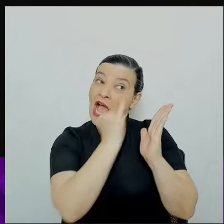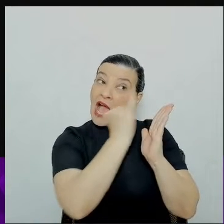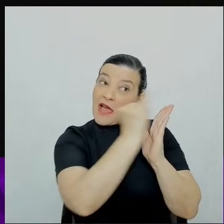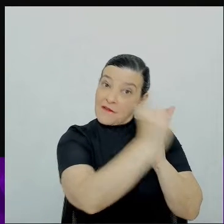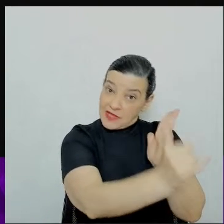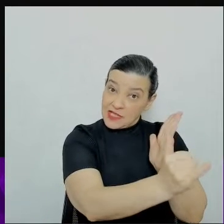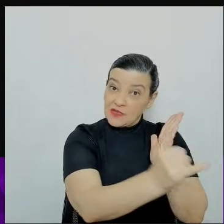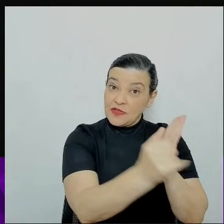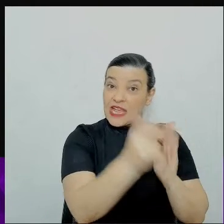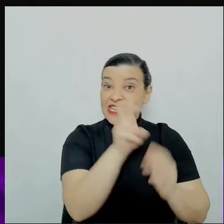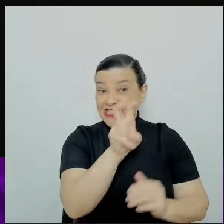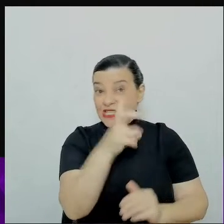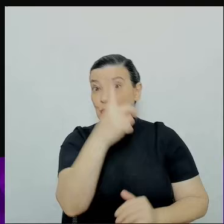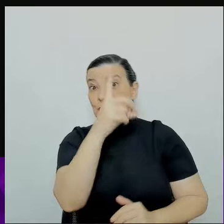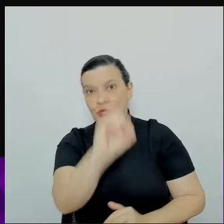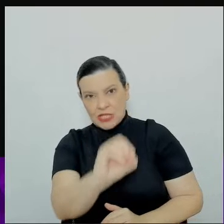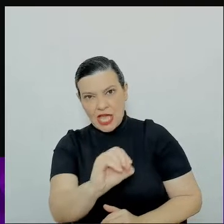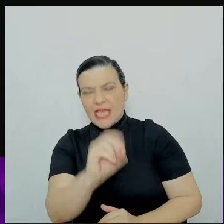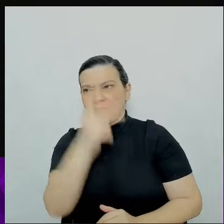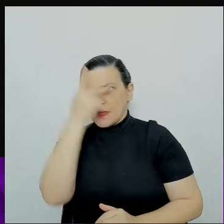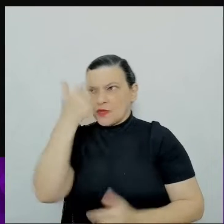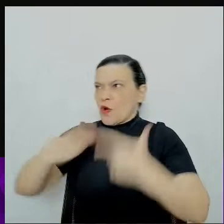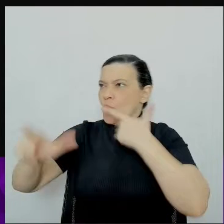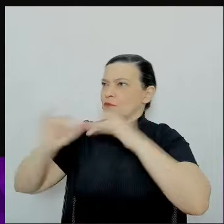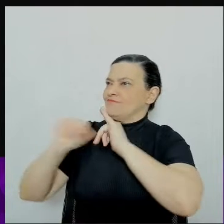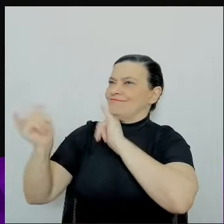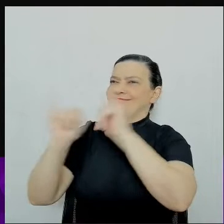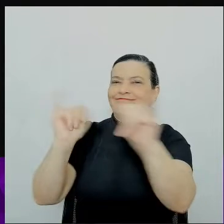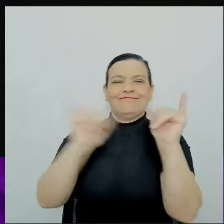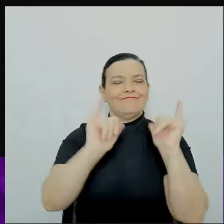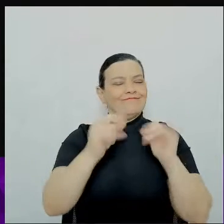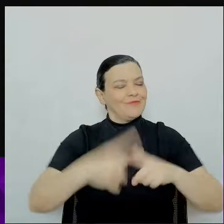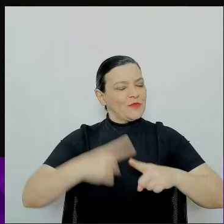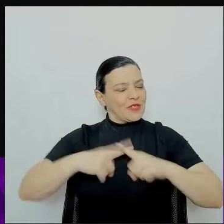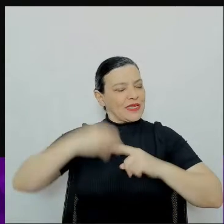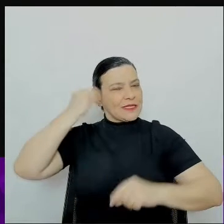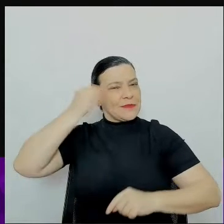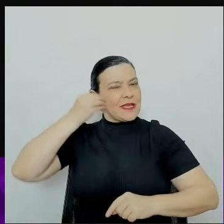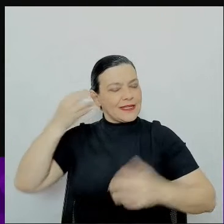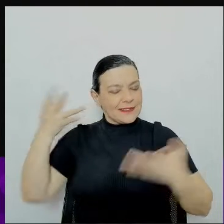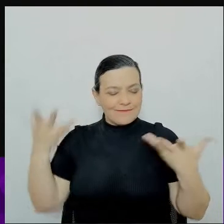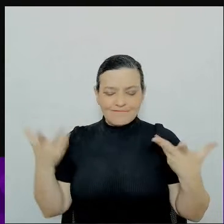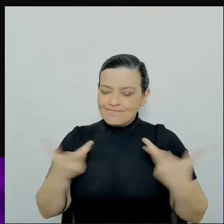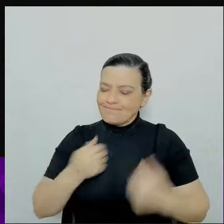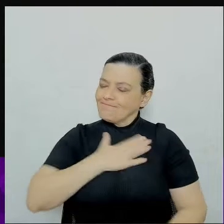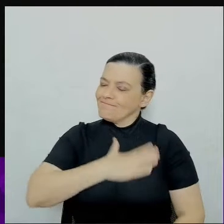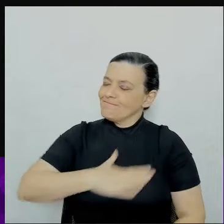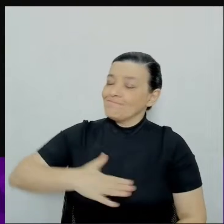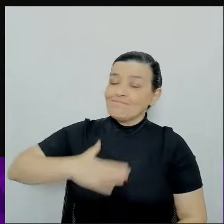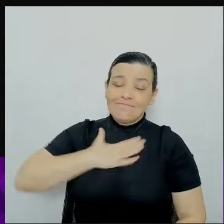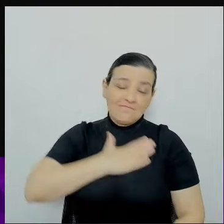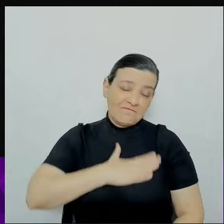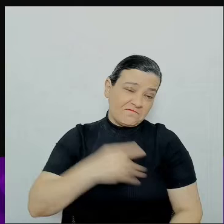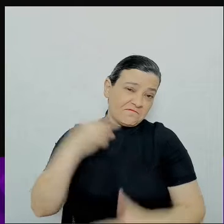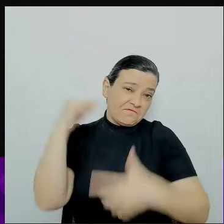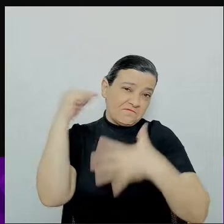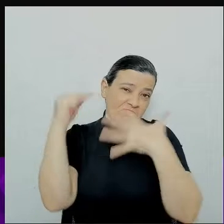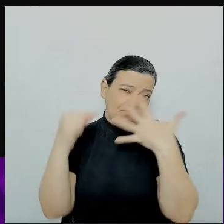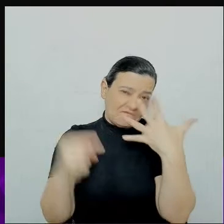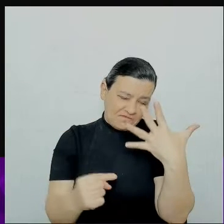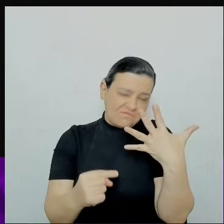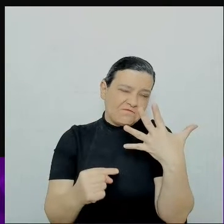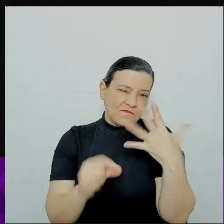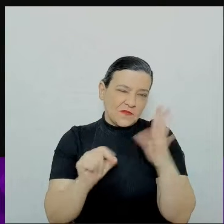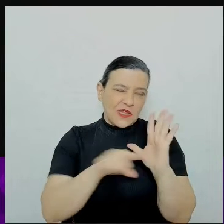diante. Meu esforço é bom, a minha experiência é boa e qualquer outros pontos ali que estão sendo mapeados